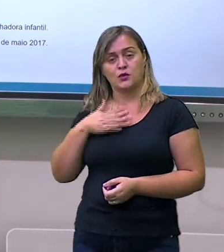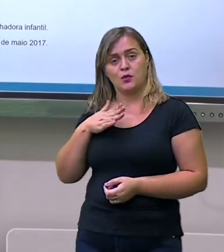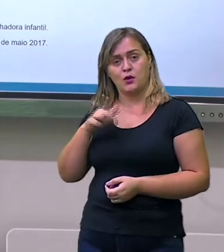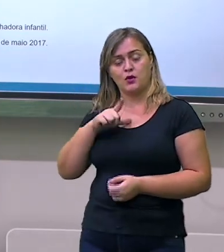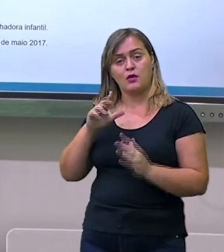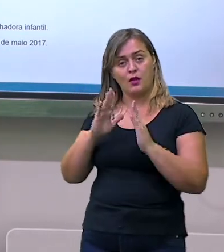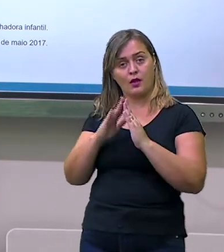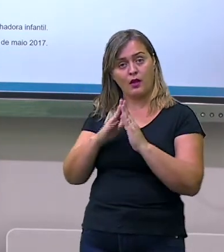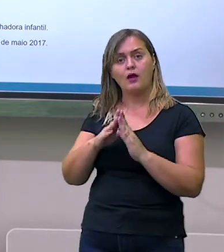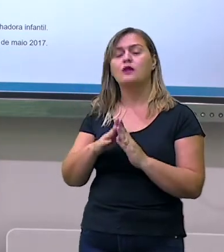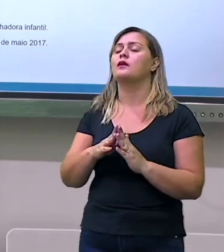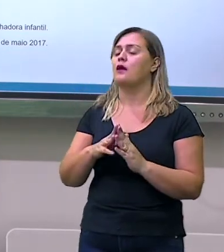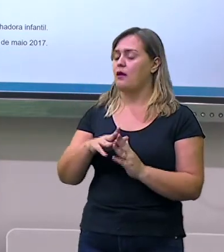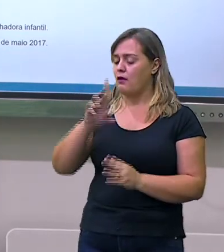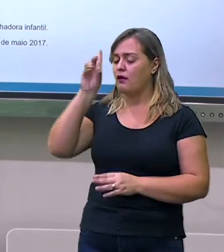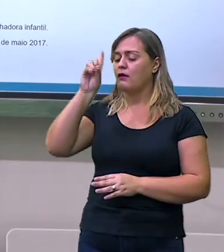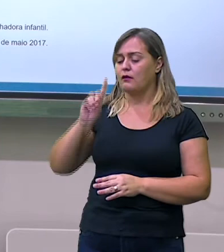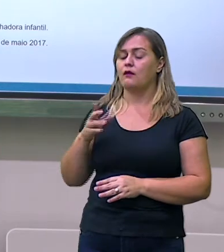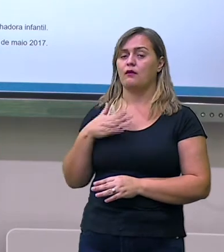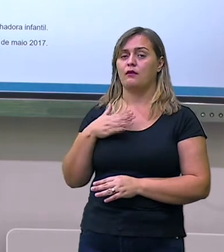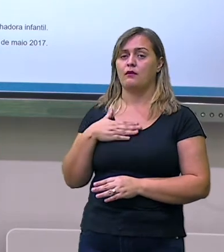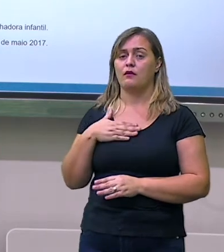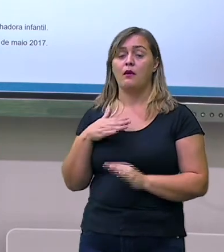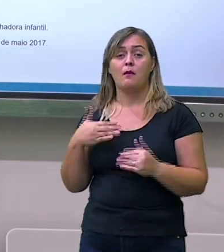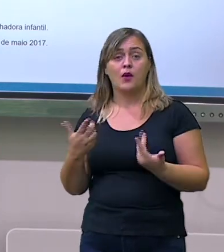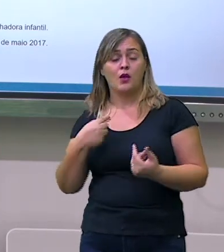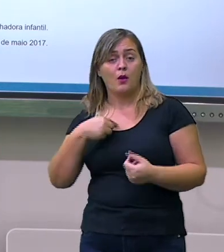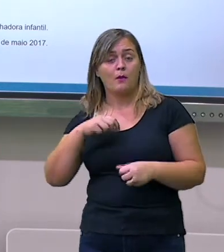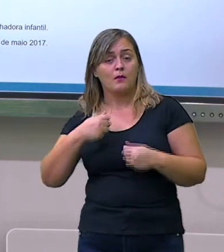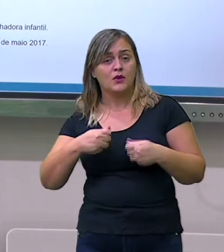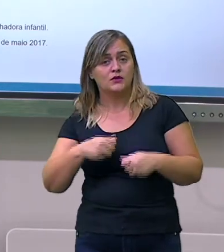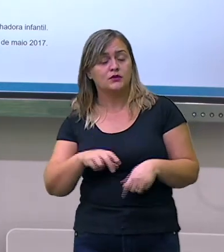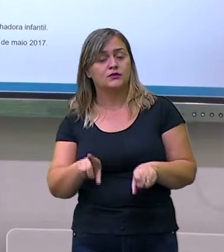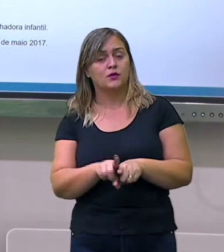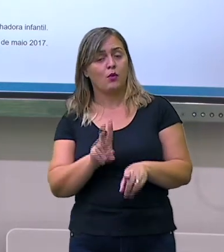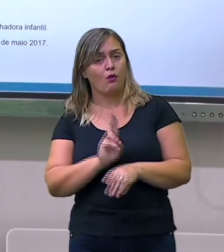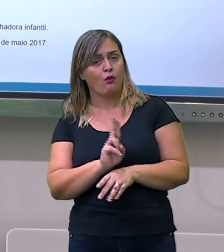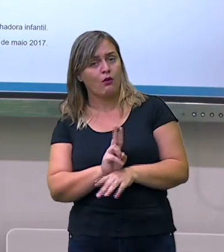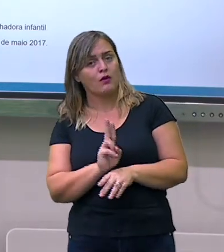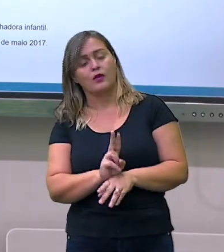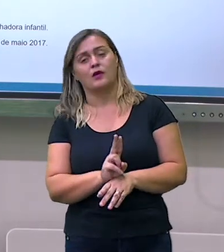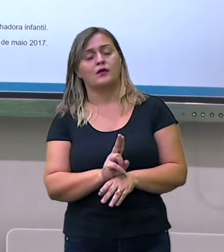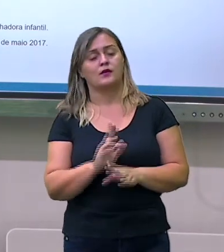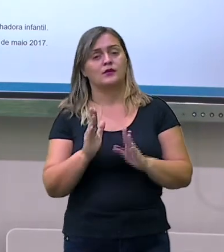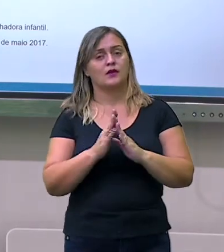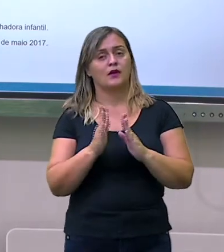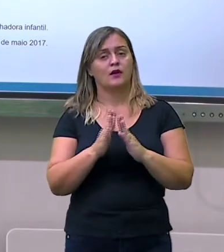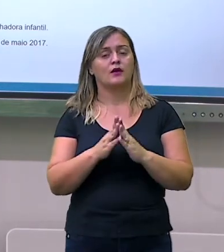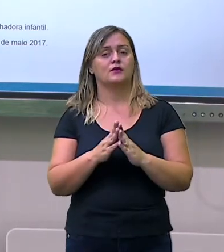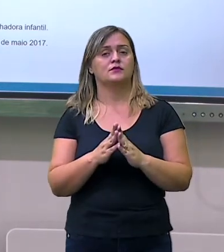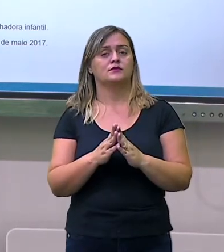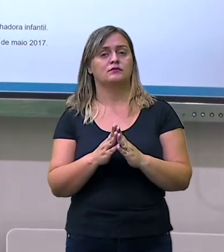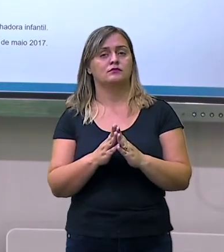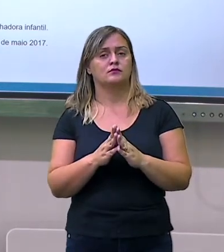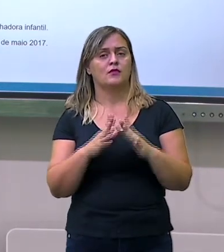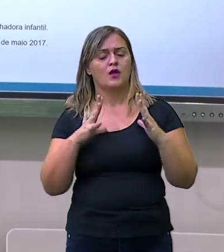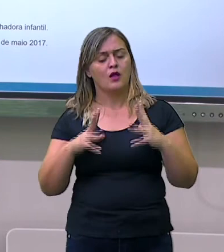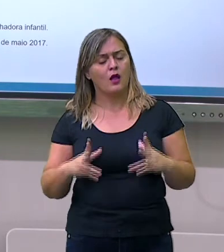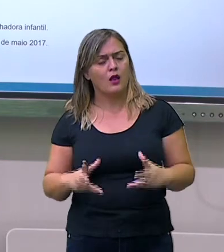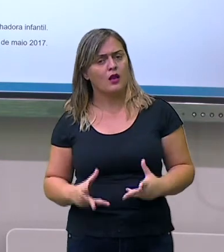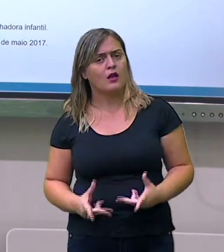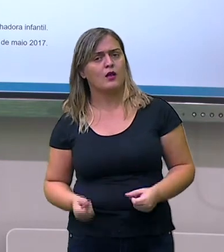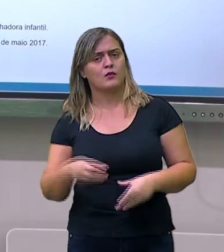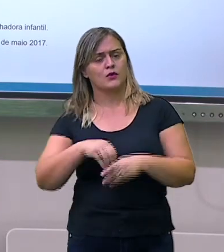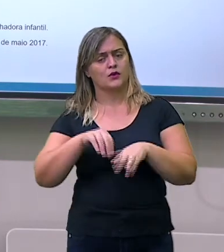quem vai cuidar dessa casa? Eu e você. Quem é que vai lavar a vasilha que suja? Quem sujou a